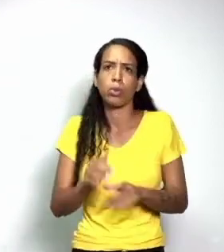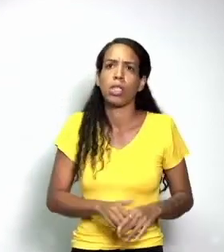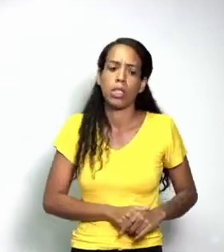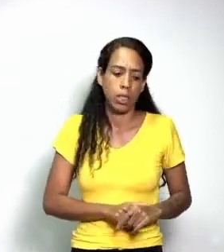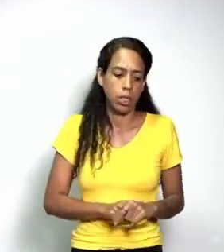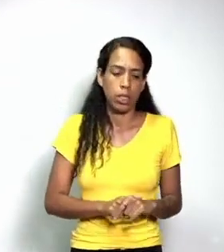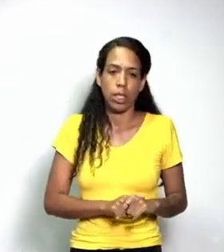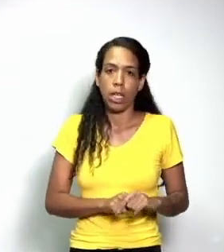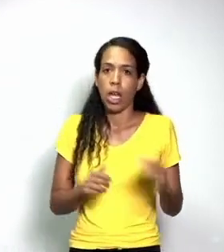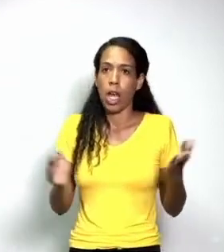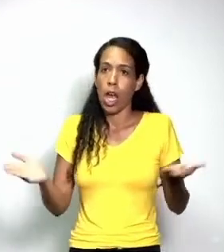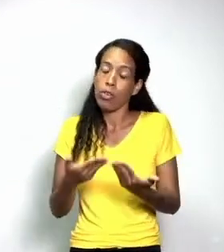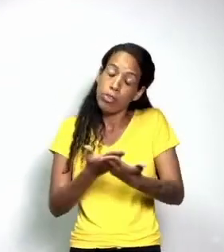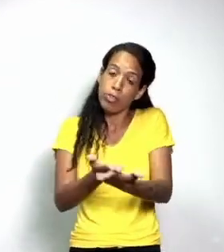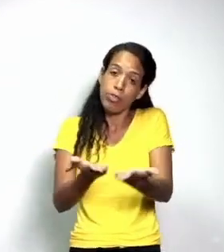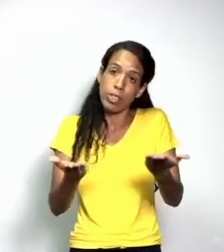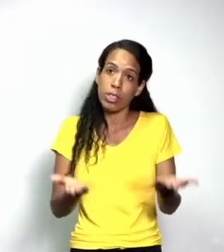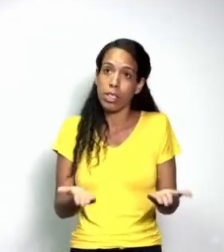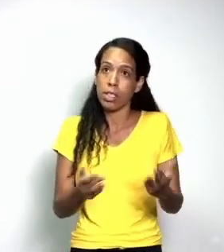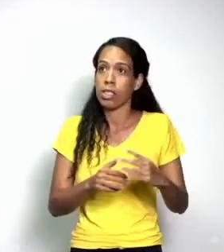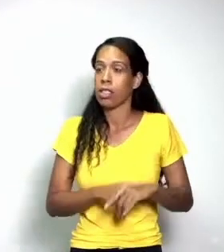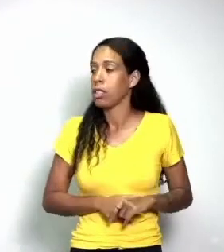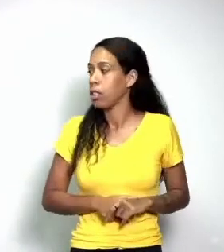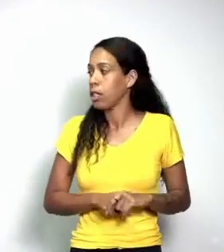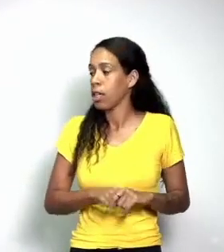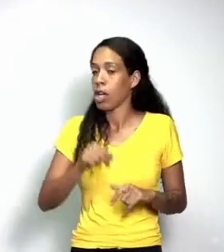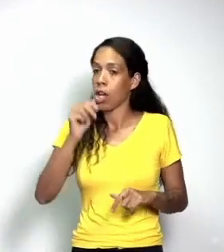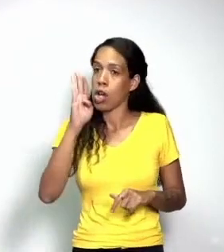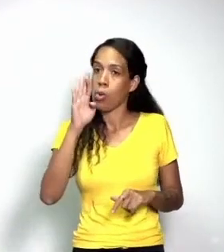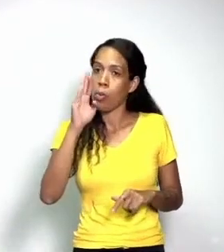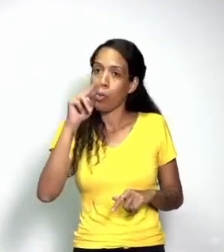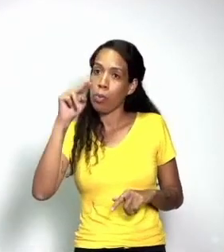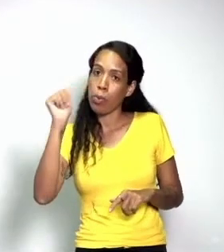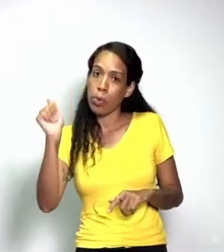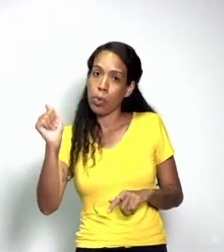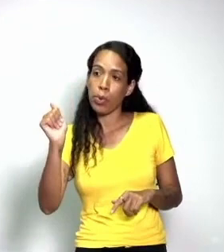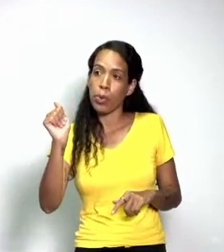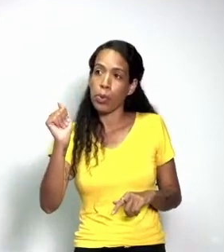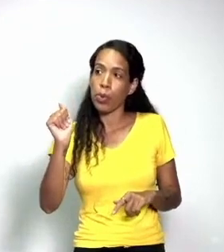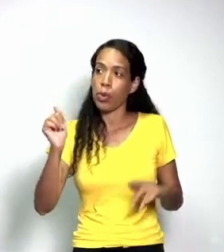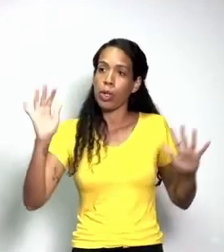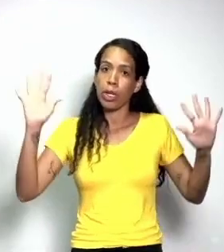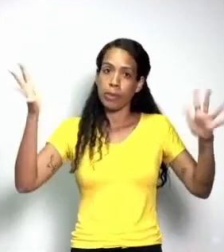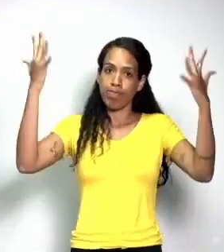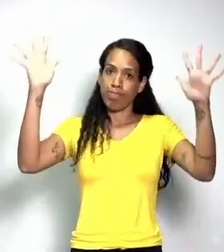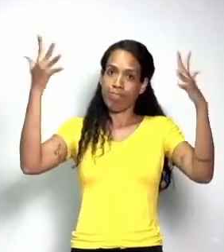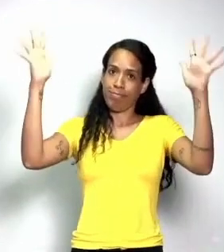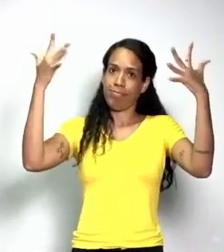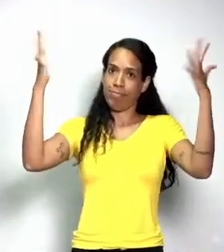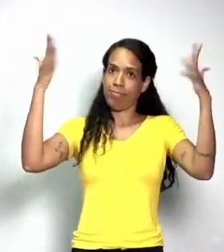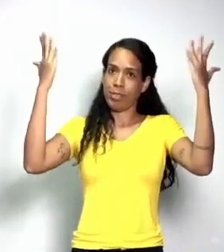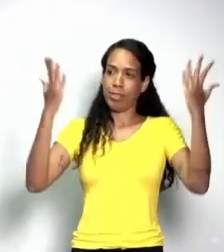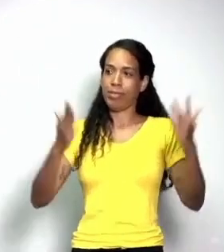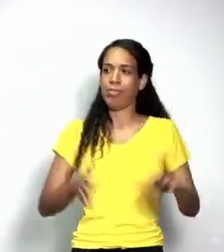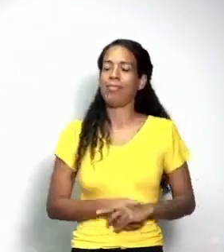e agora com vocês, Bruna Chamelete. Uma salva de palmas, por favor.